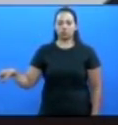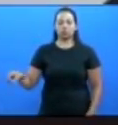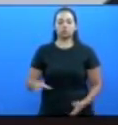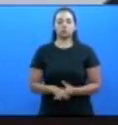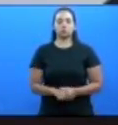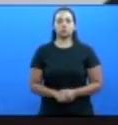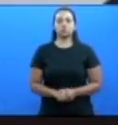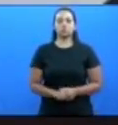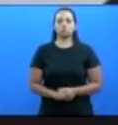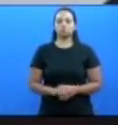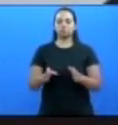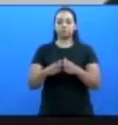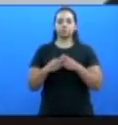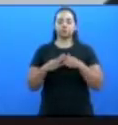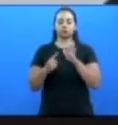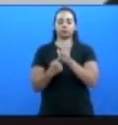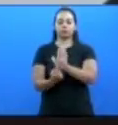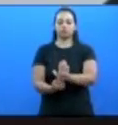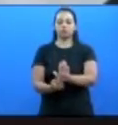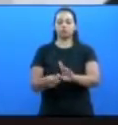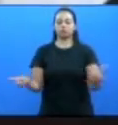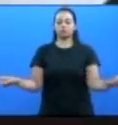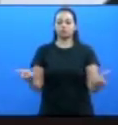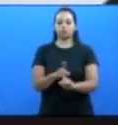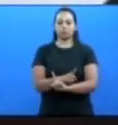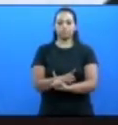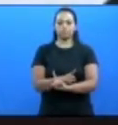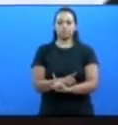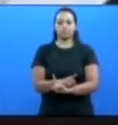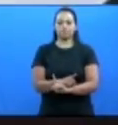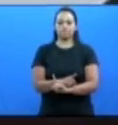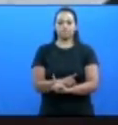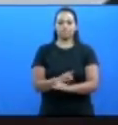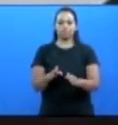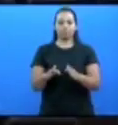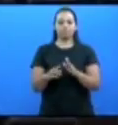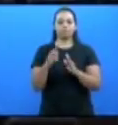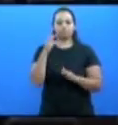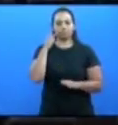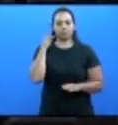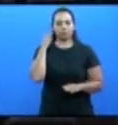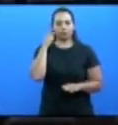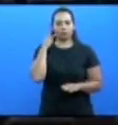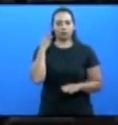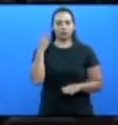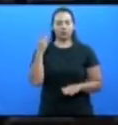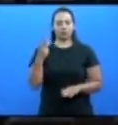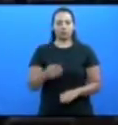algum. Não havendo, pois não, vereador.